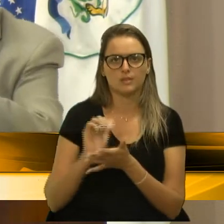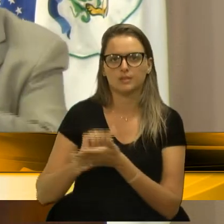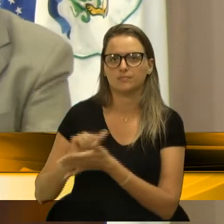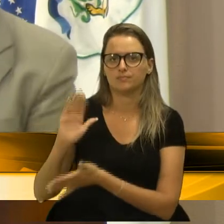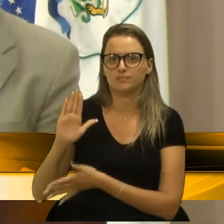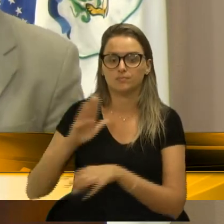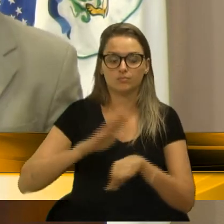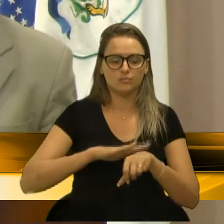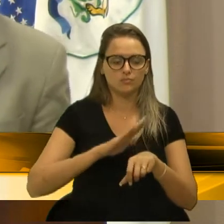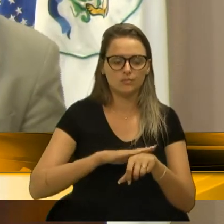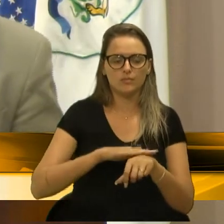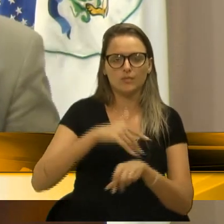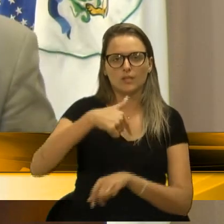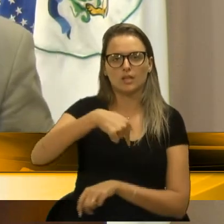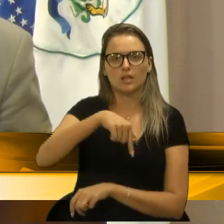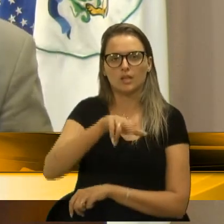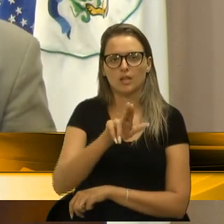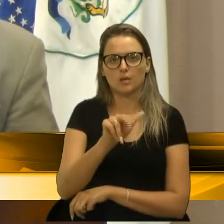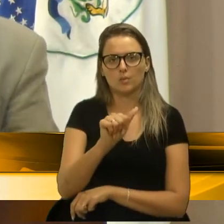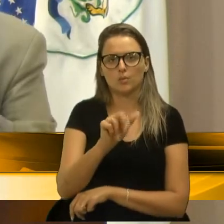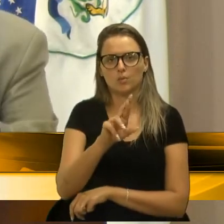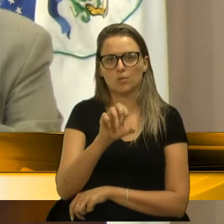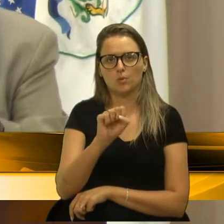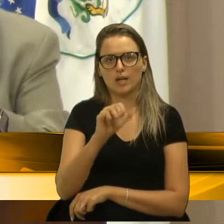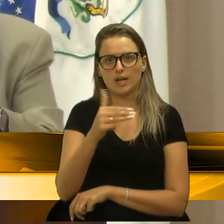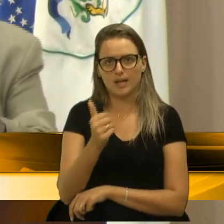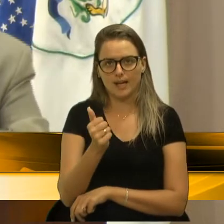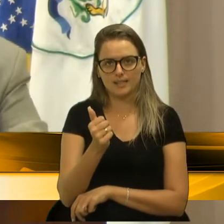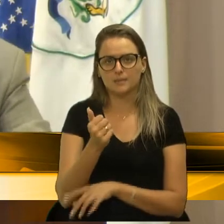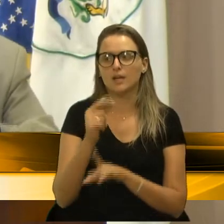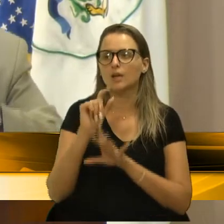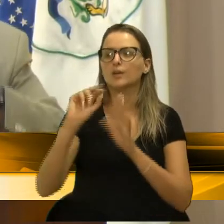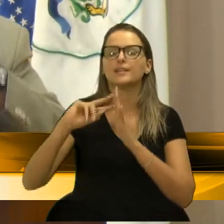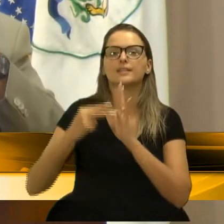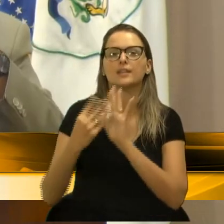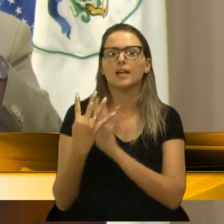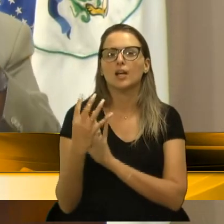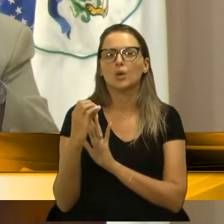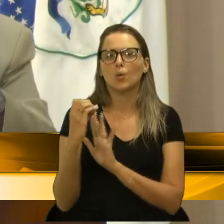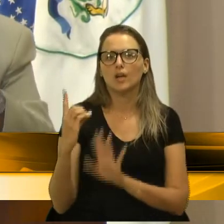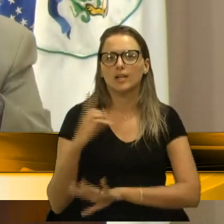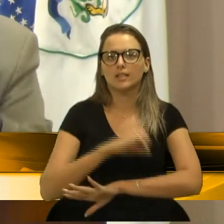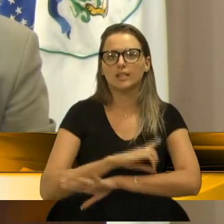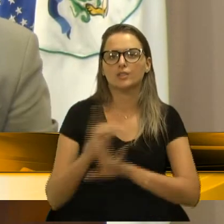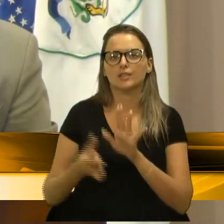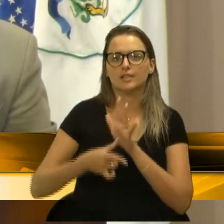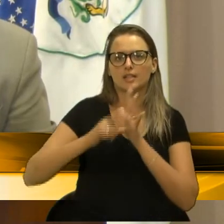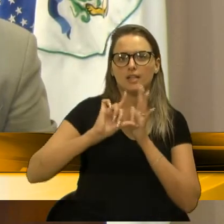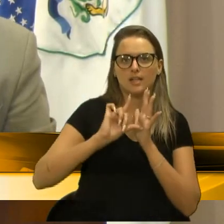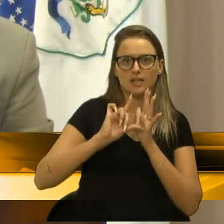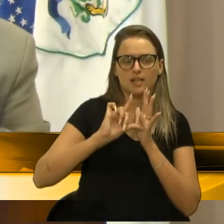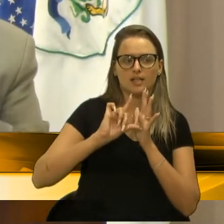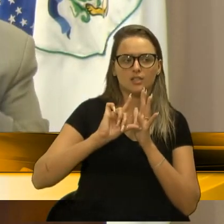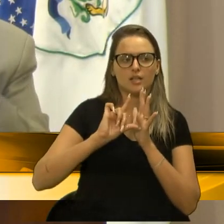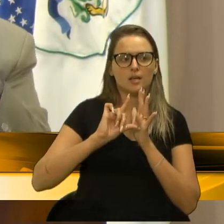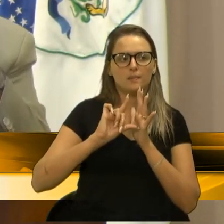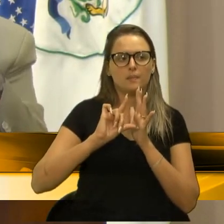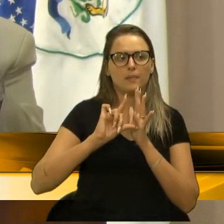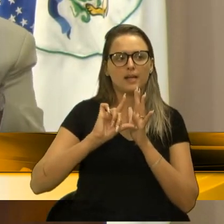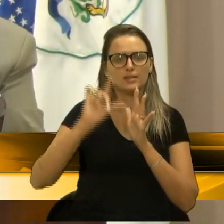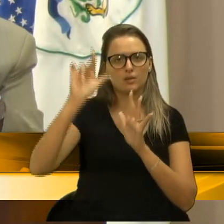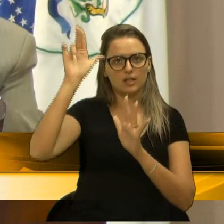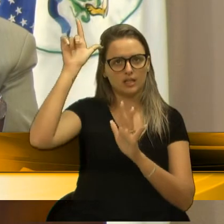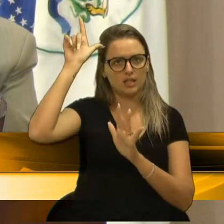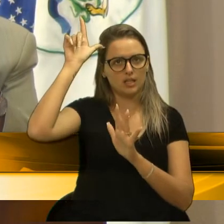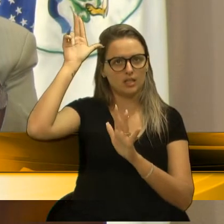período quaresmal que nós estamos vivendo, é processo, por isso que todo ano é necessário se fazer uma campanha para nós